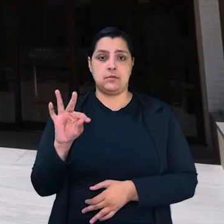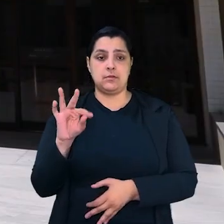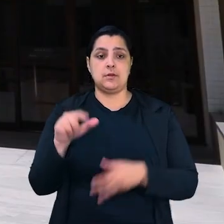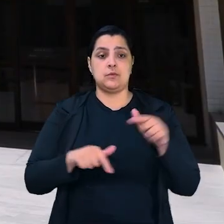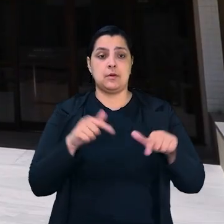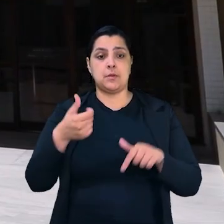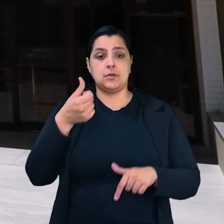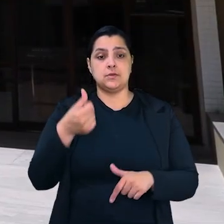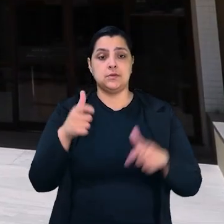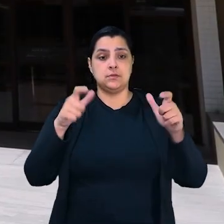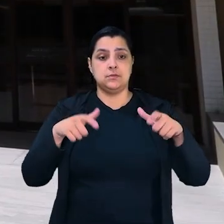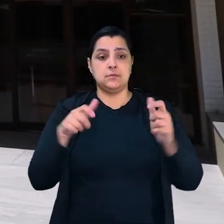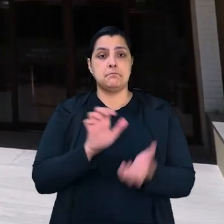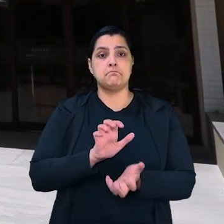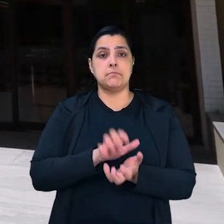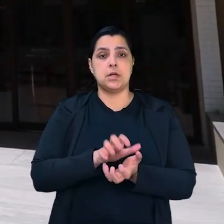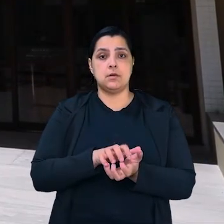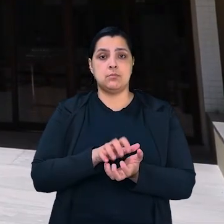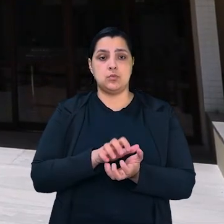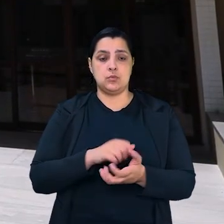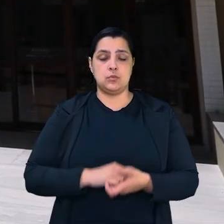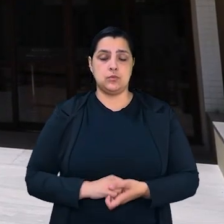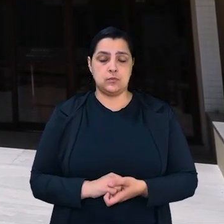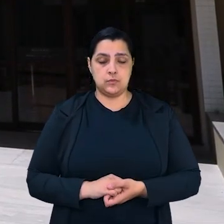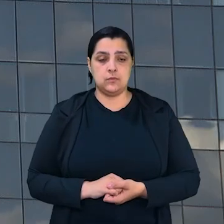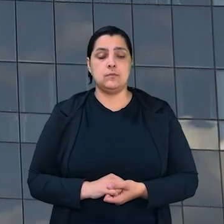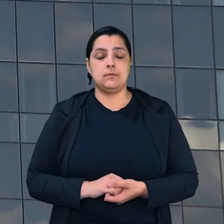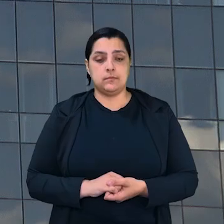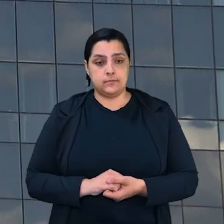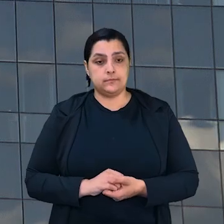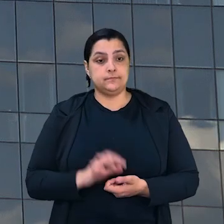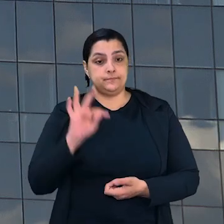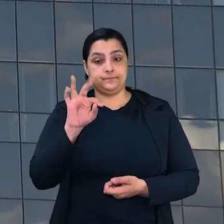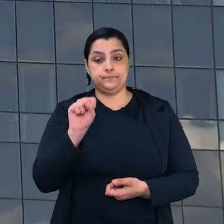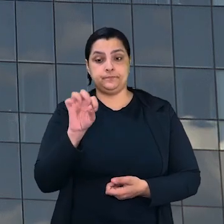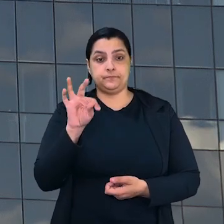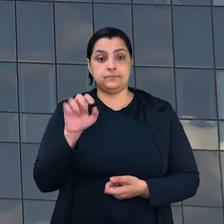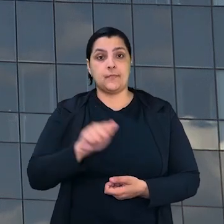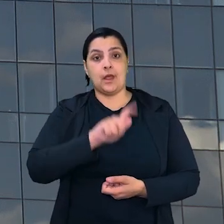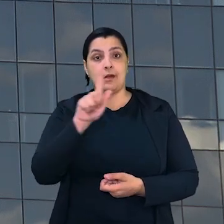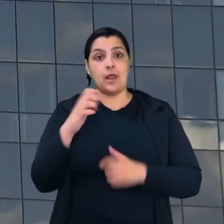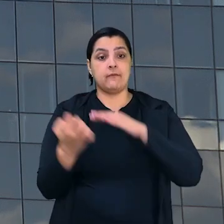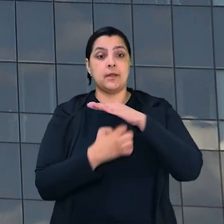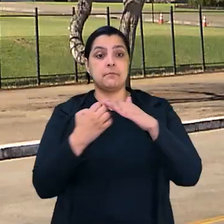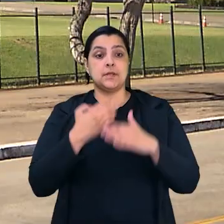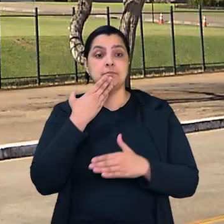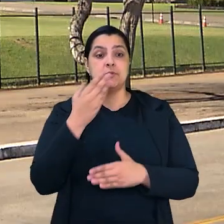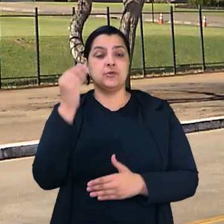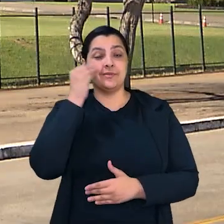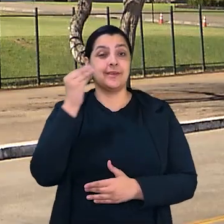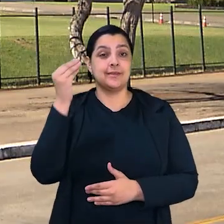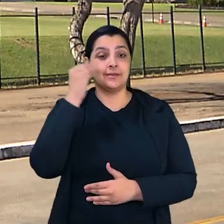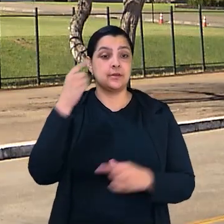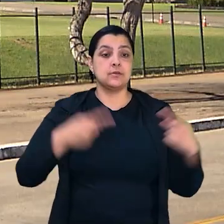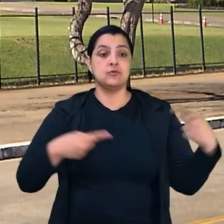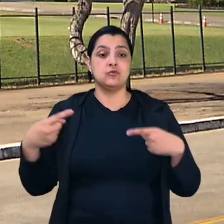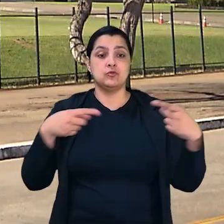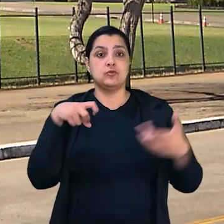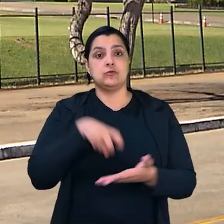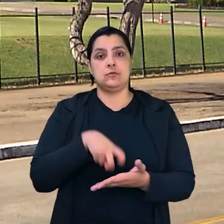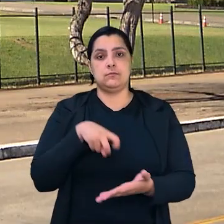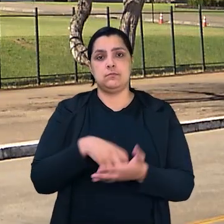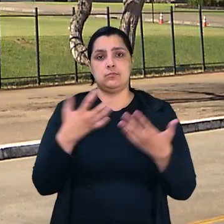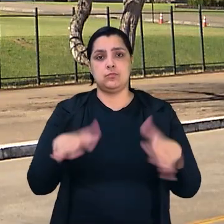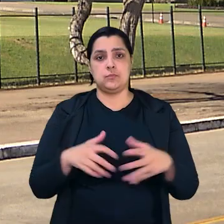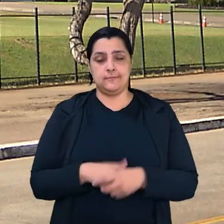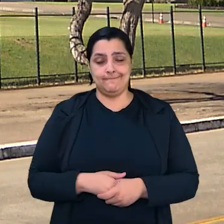Tribunal Regional do Trabalho da 6ª Região em Pernambuco. O caso chegou ao TST por meio de um agravo da empresa, que tentava